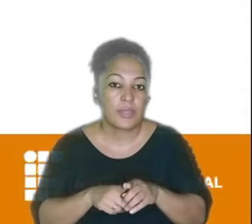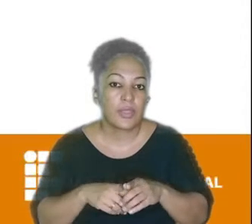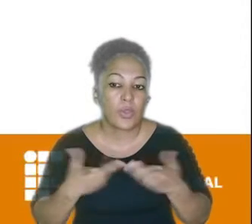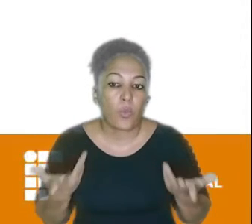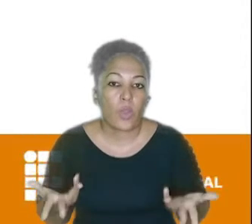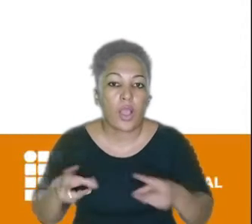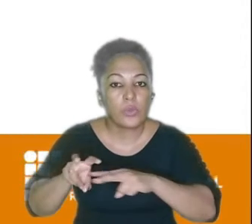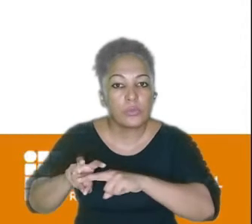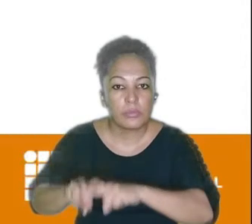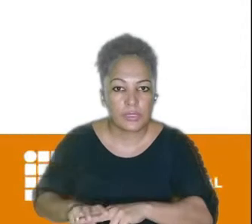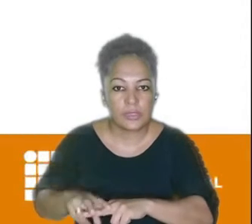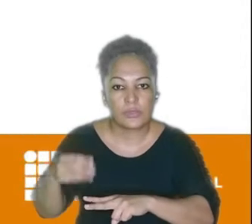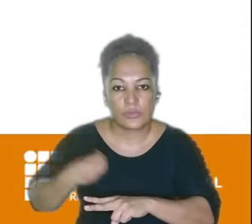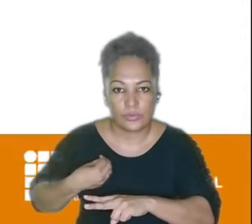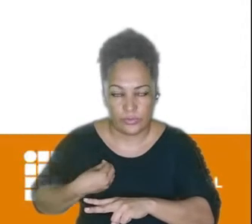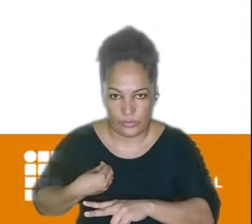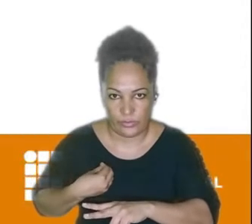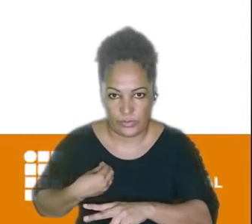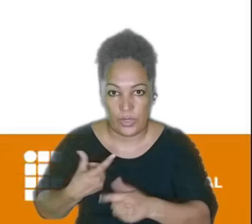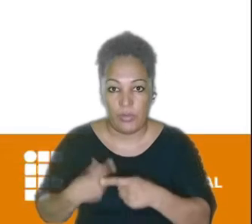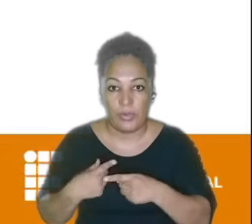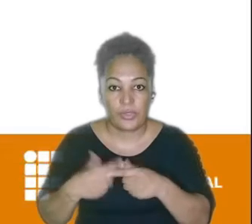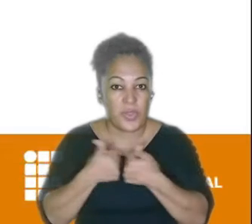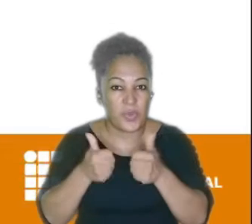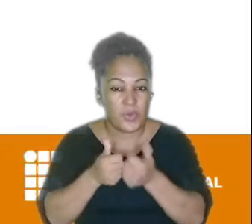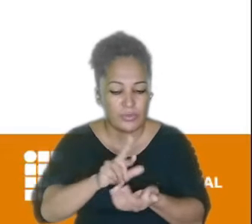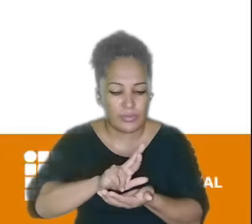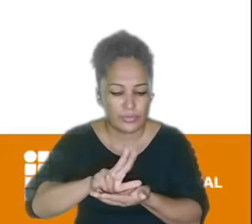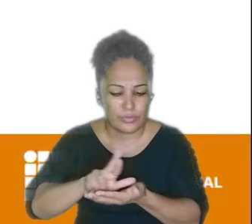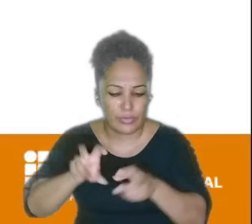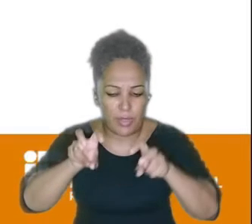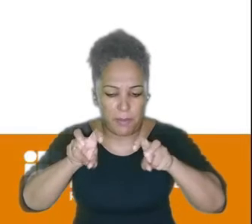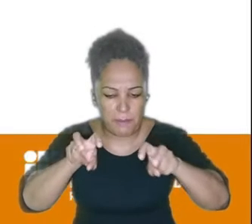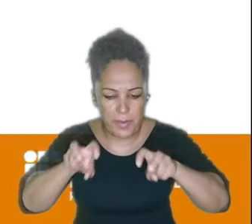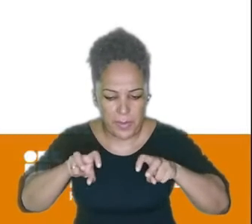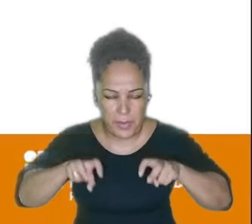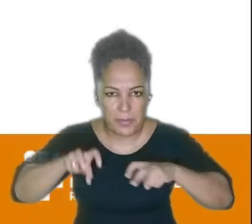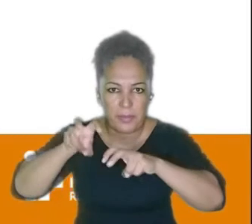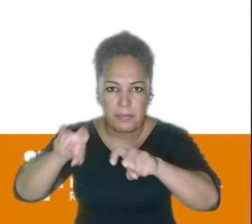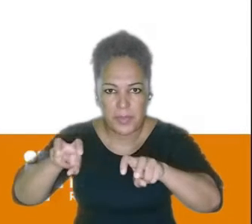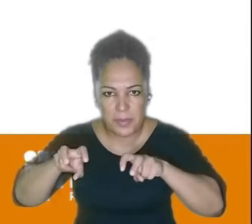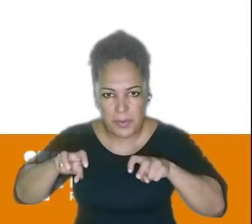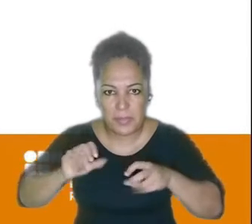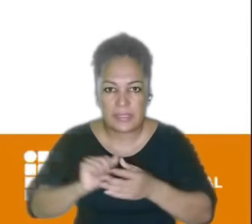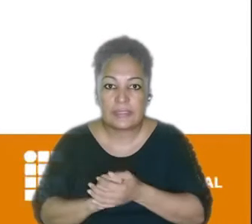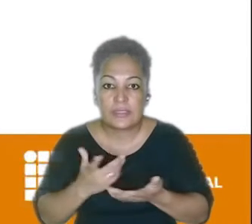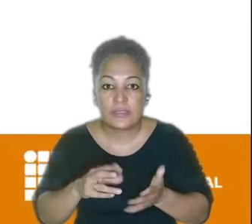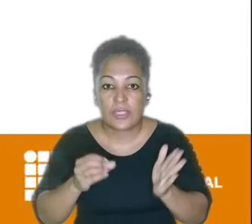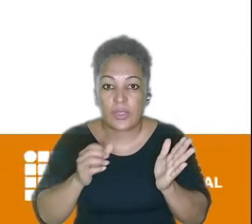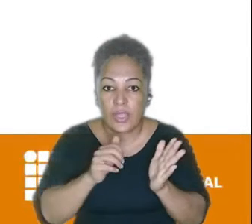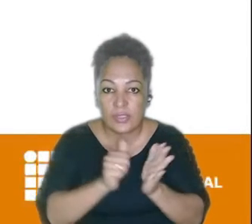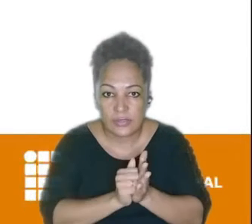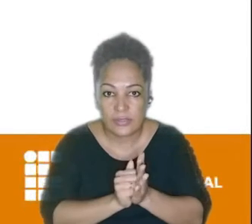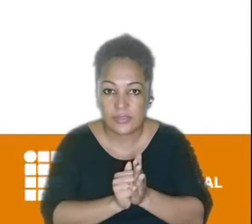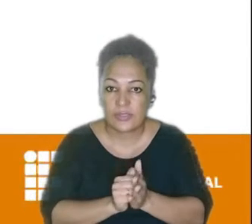local de assento disponível. Então, esse ônibus possui várias poltronas. Cada poltrona ela é um registro